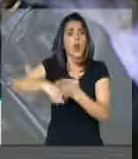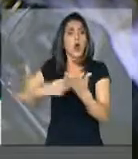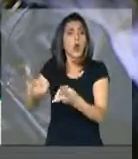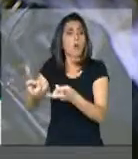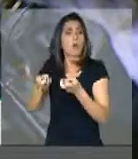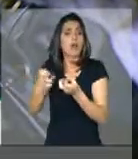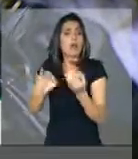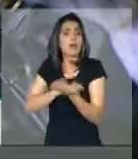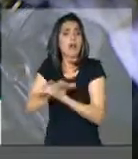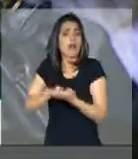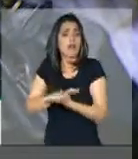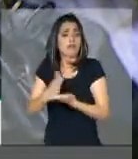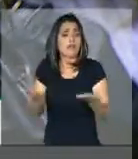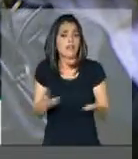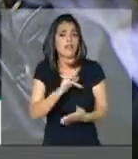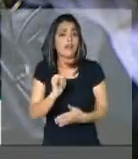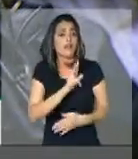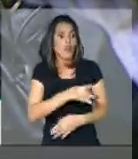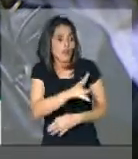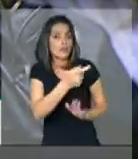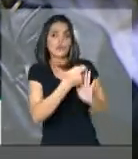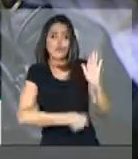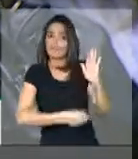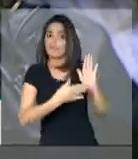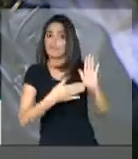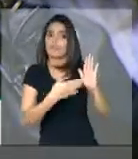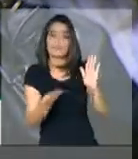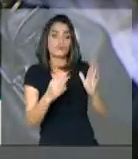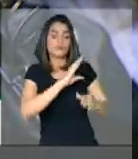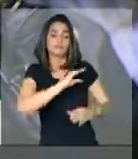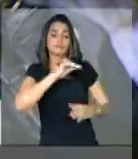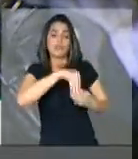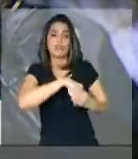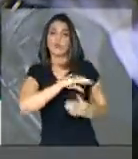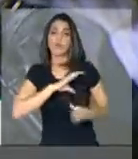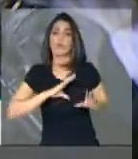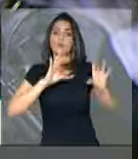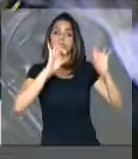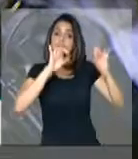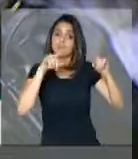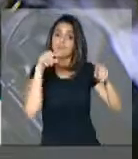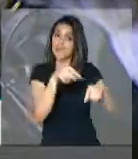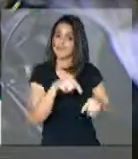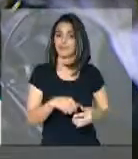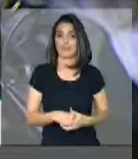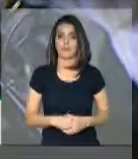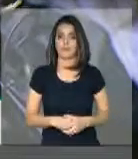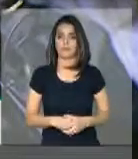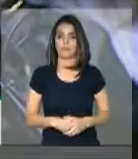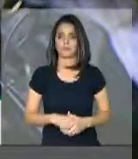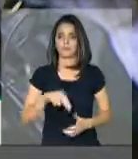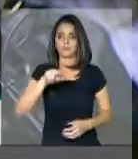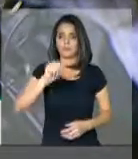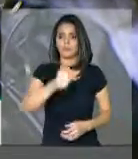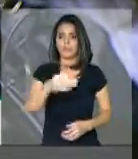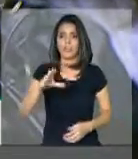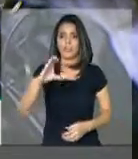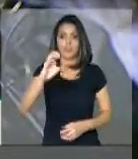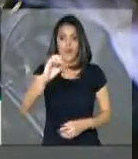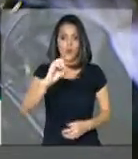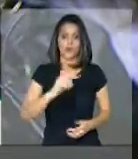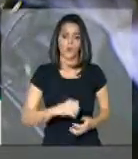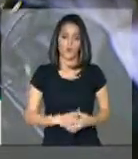que nós votamos a reforma na comissão especial. Não